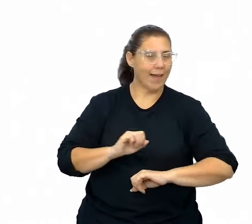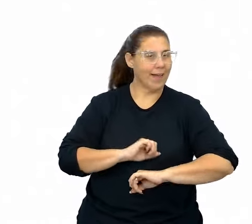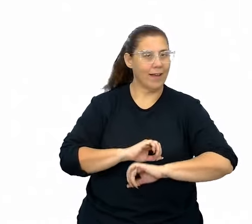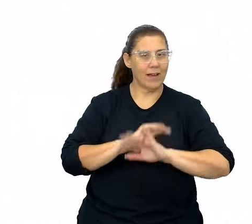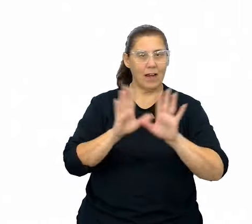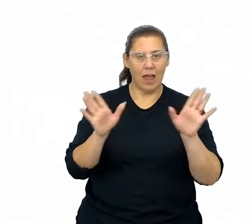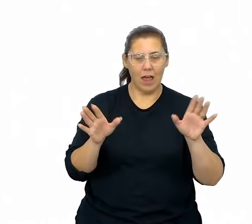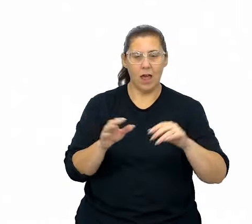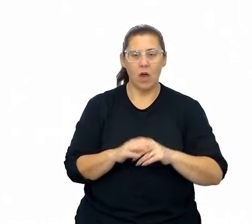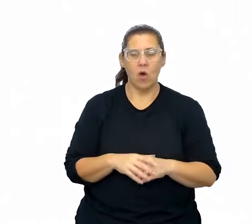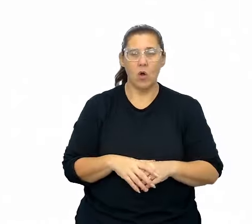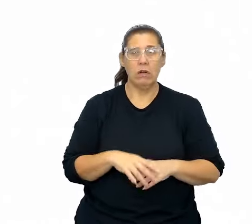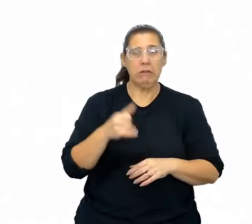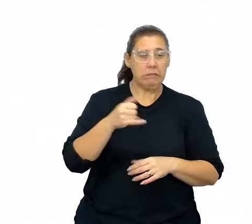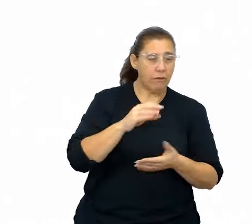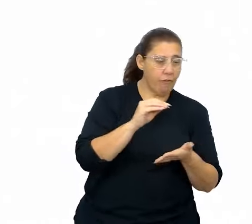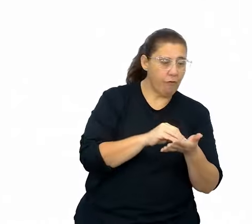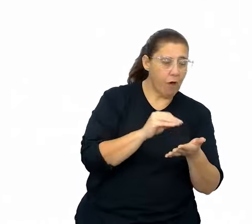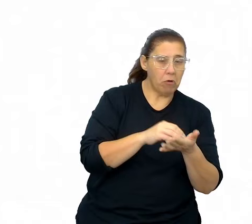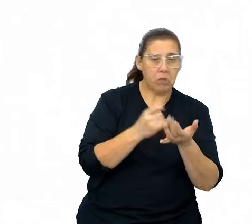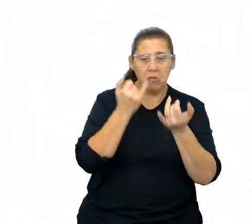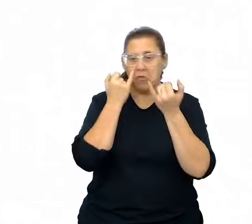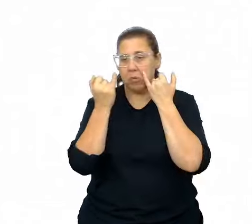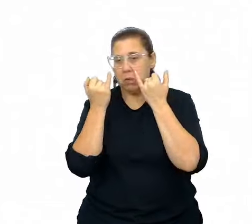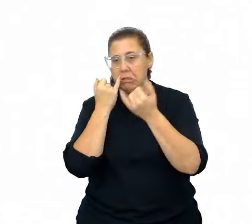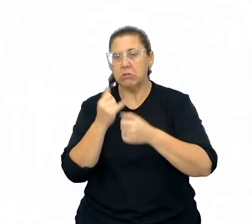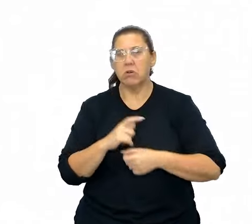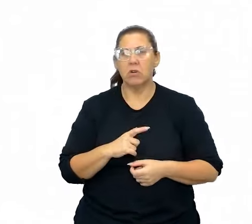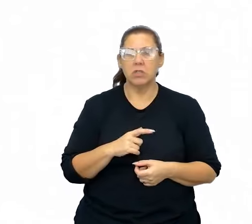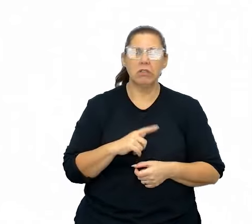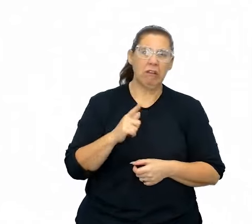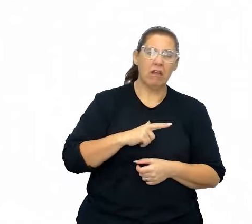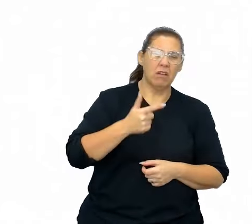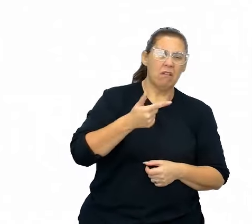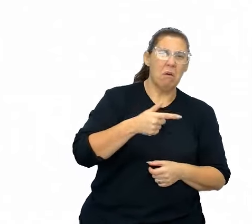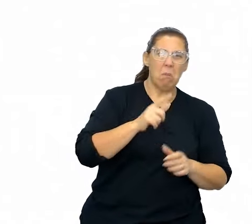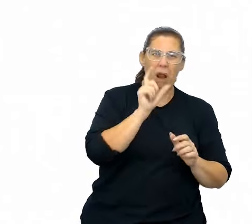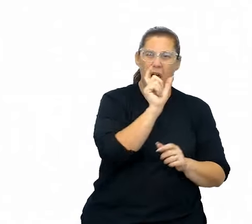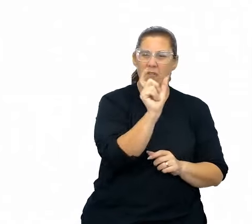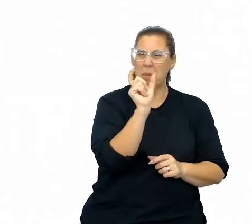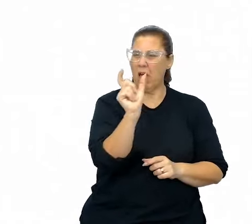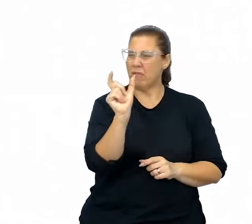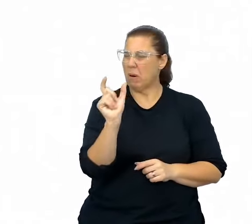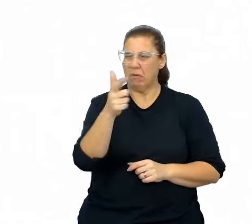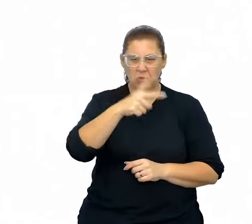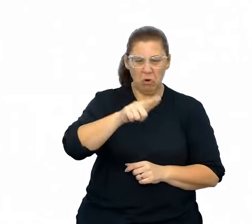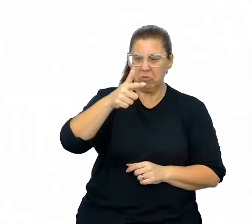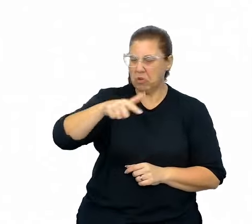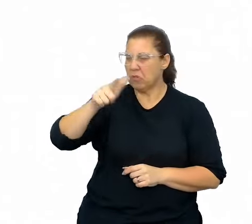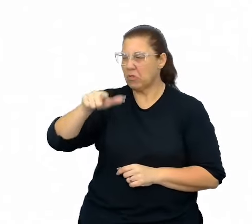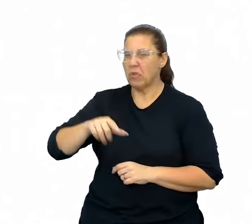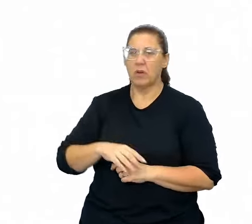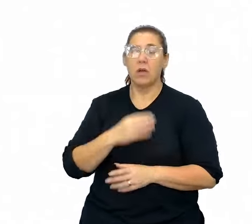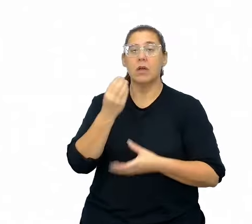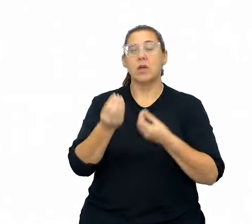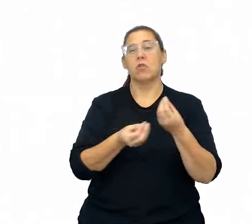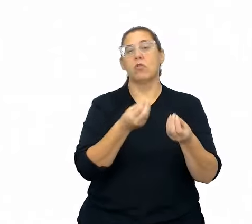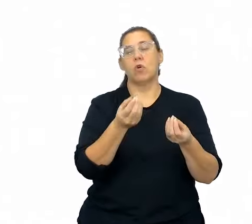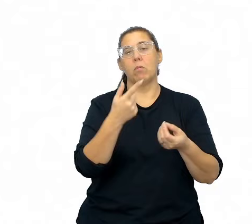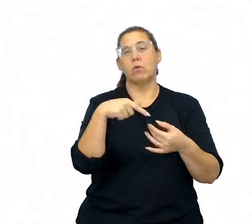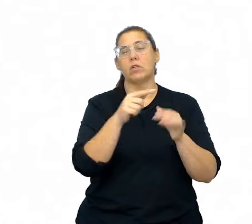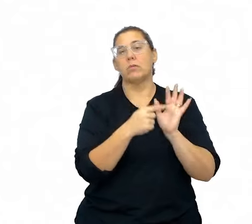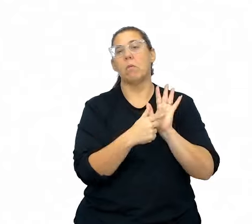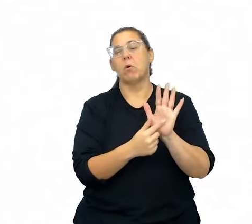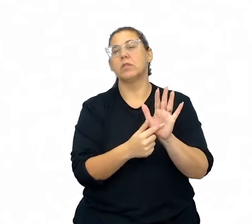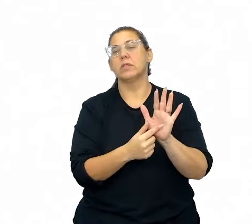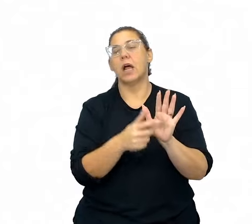Faltam algumas informações, tem muitas repetições. A forma, de que maneira vamos